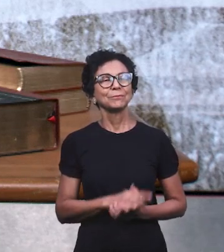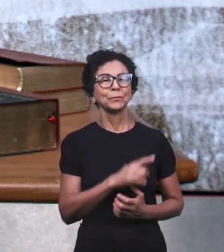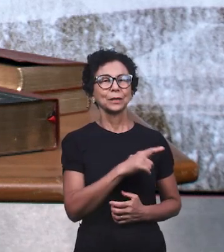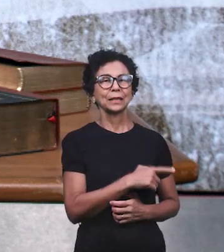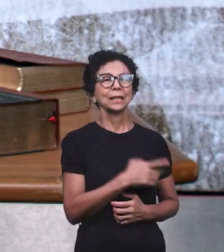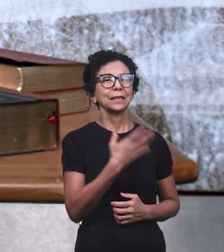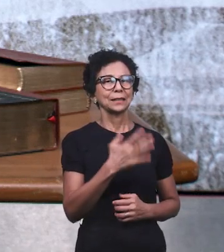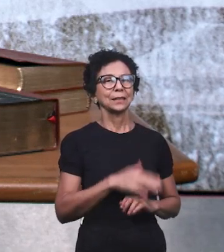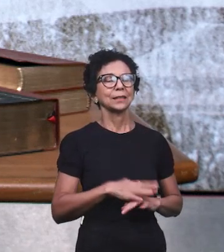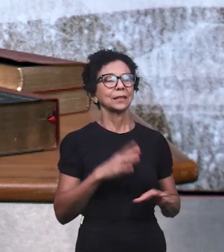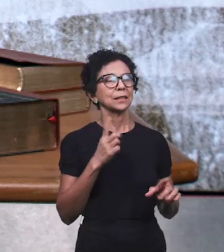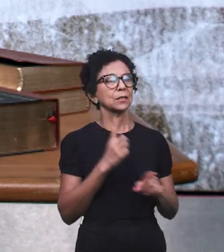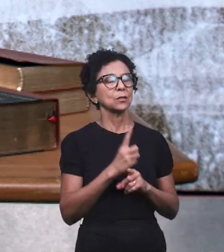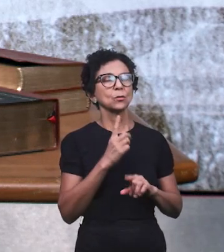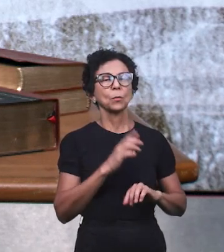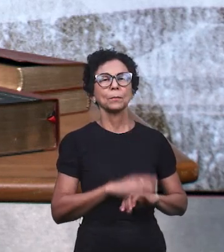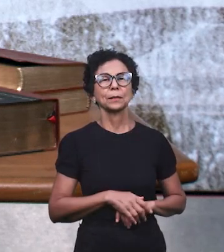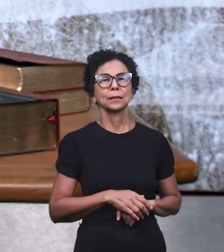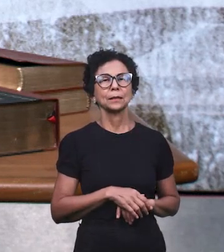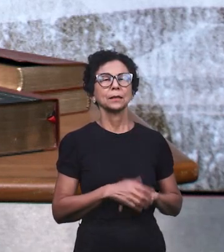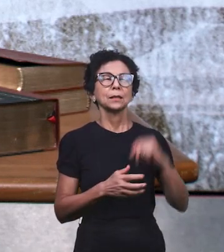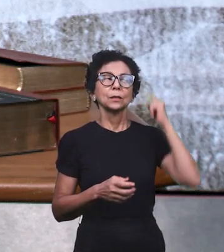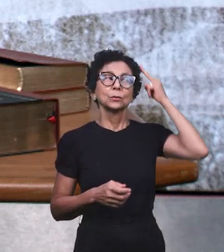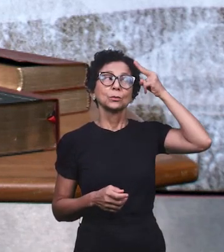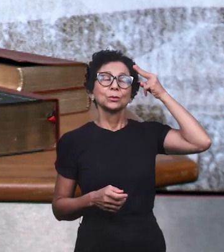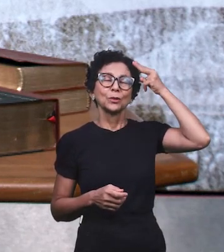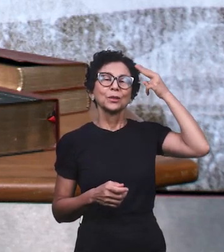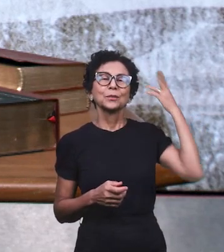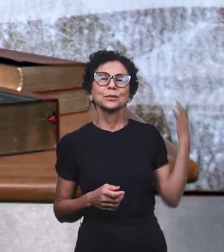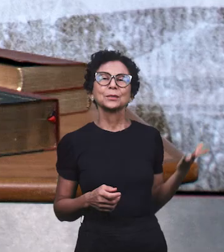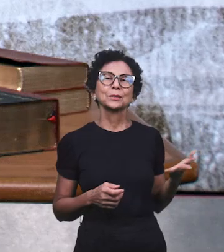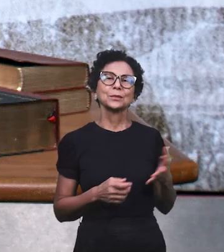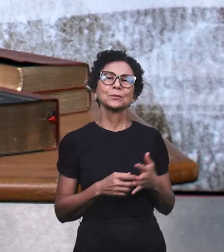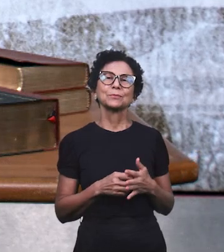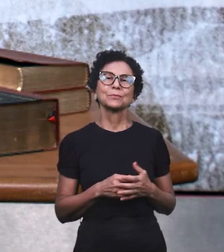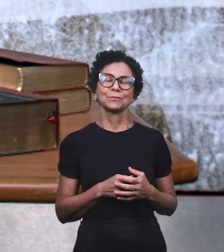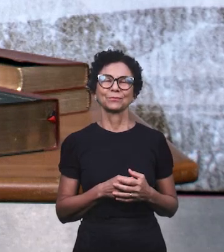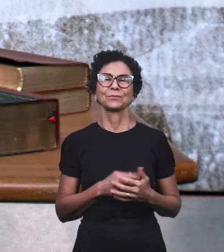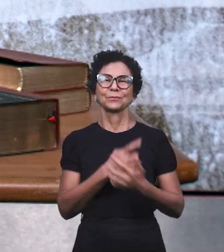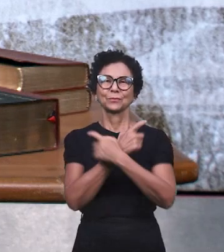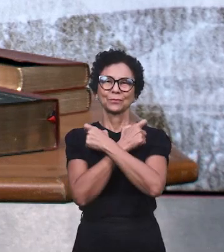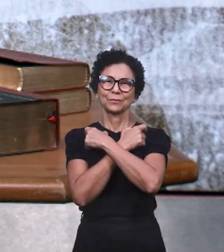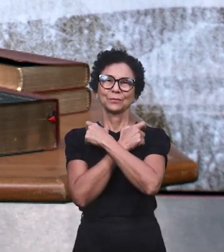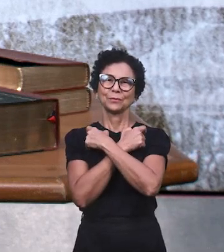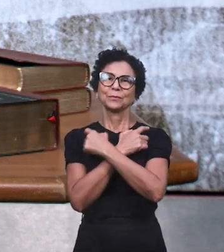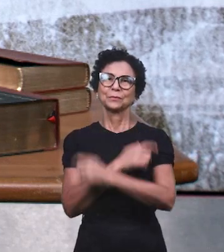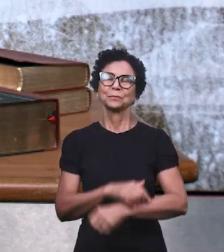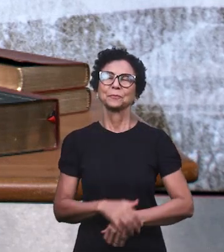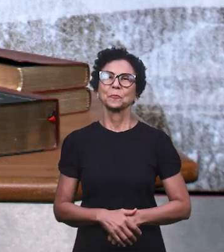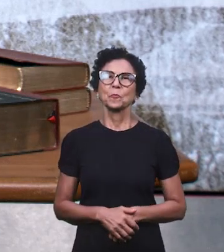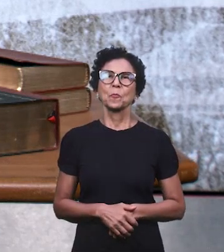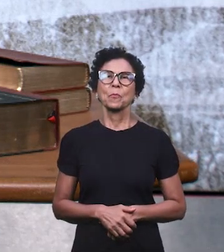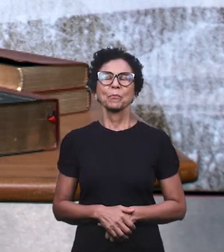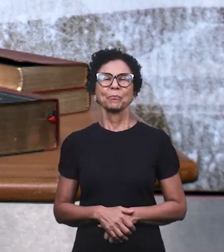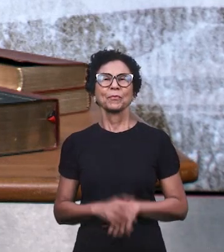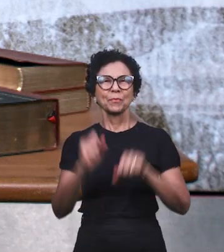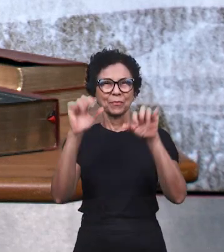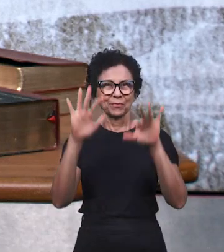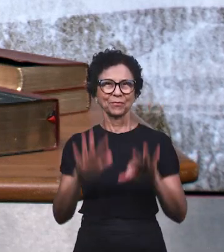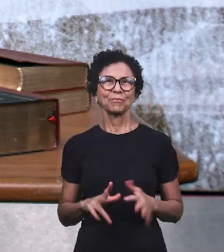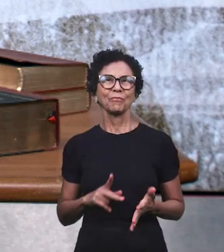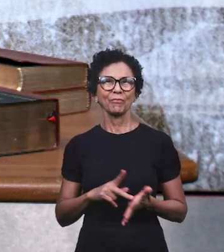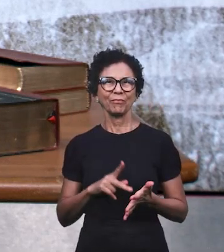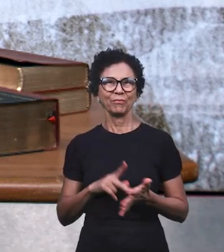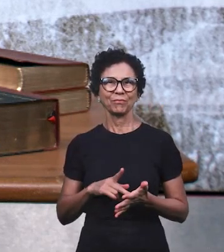Deus, interpretasse os sonhos que Faraó tinha tido. Uma bênção, né? Quando nós somos cheios do Espírito de Deus,